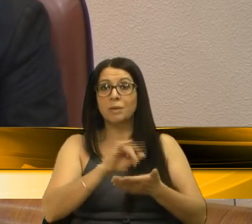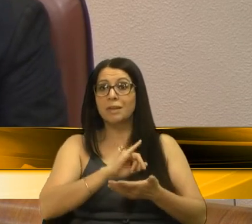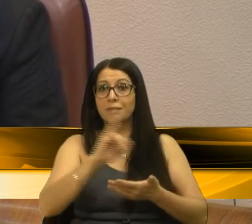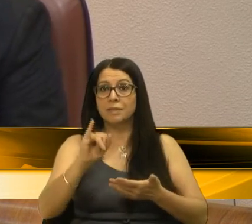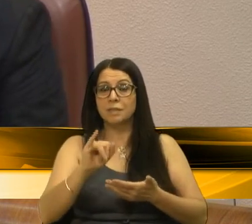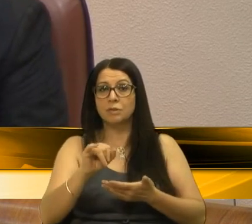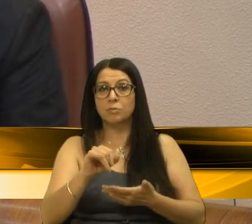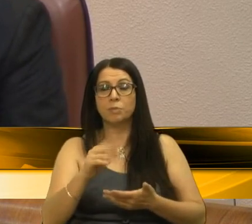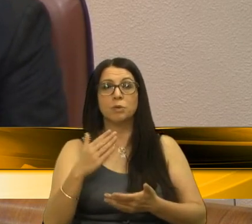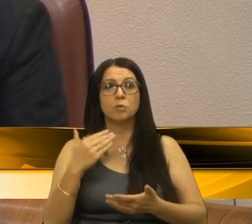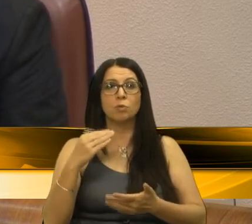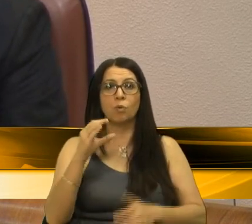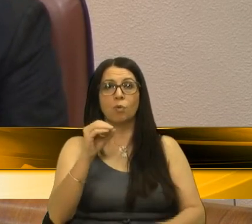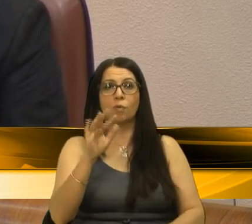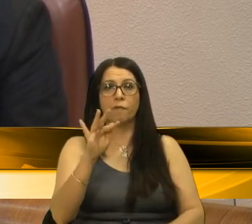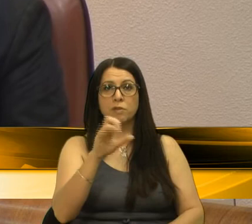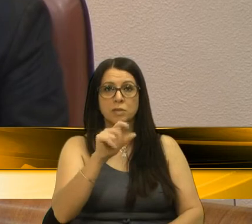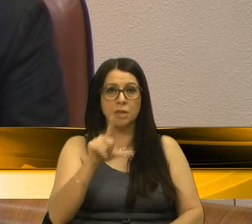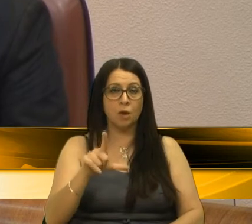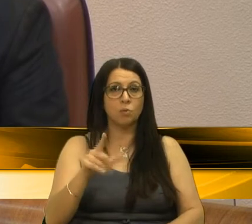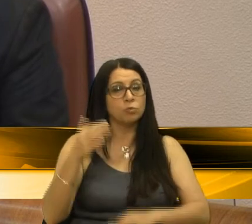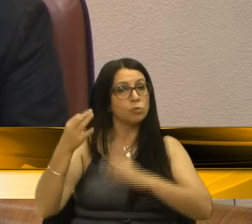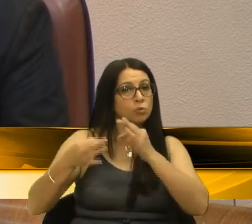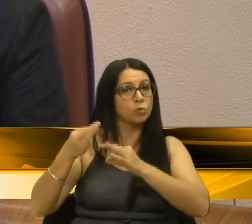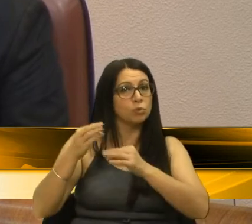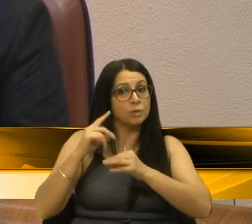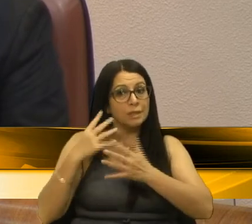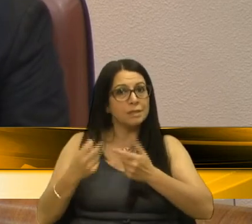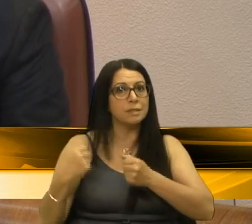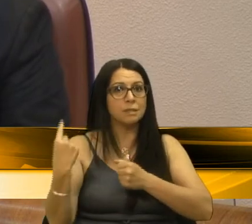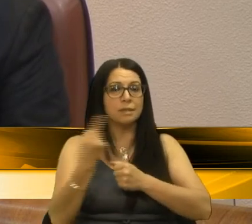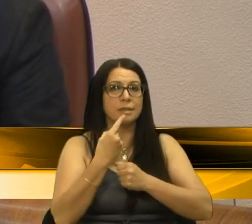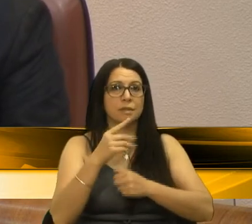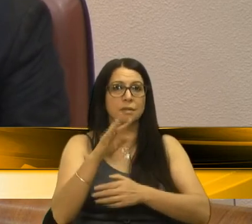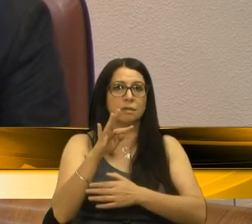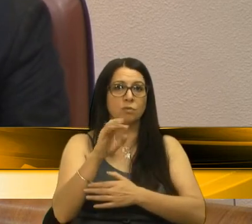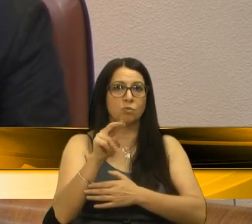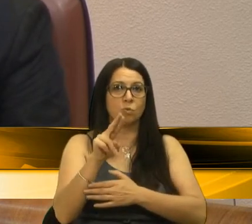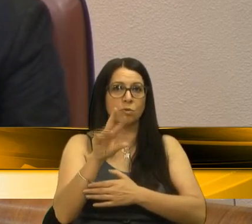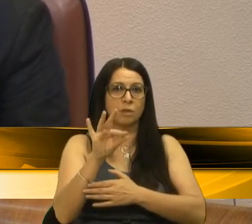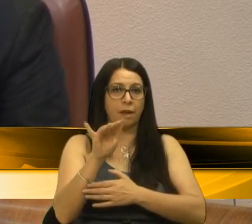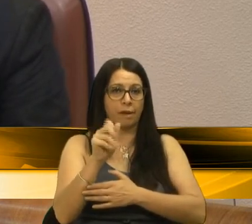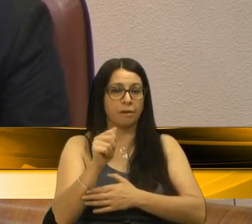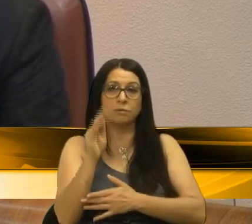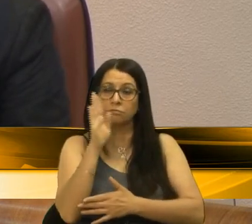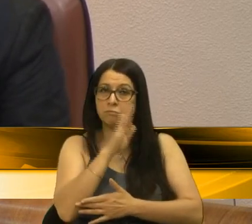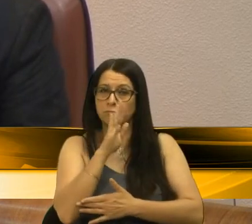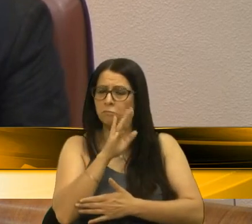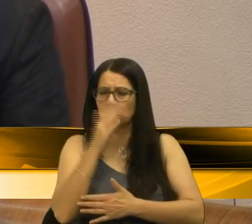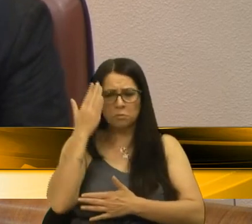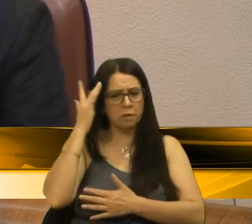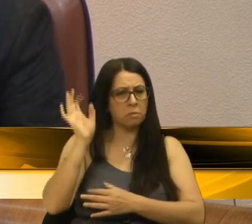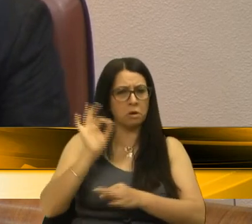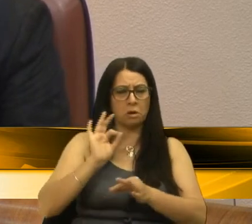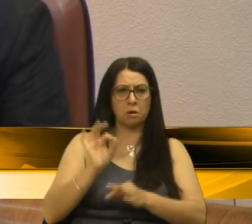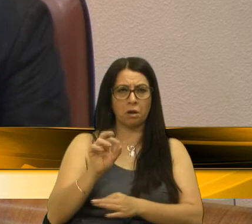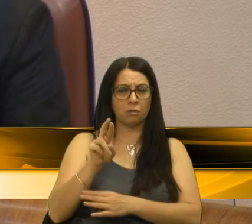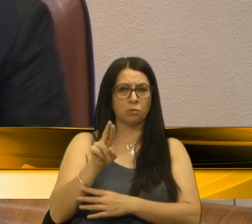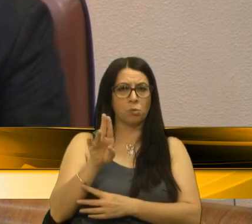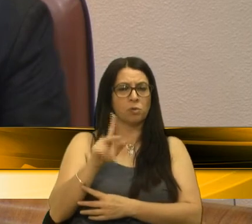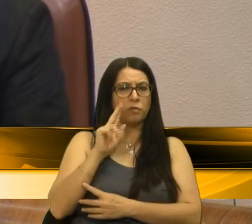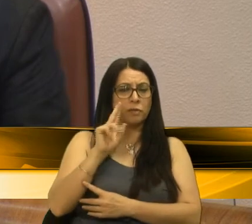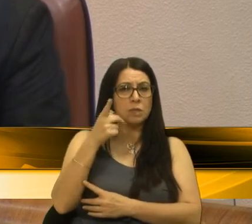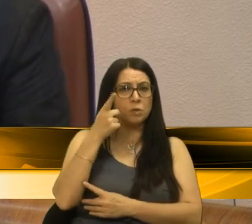e, eventualmente, da decisão que acolhe algum dos pedidos de tutela de urgência. Nunca se soube de algum réu ter alegado e